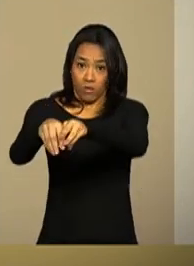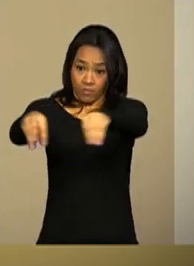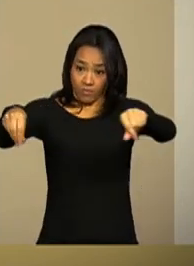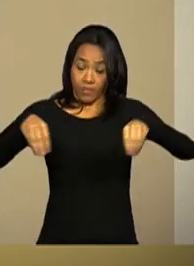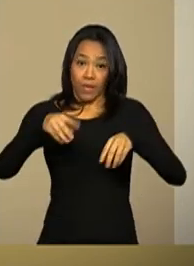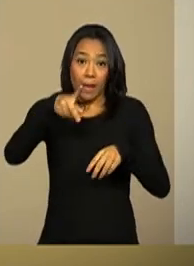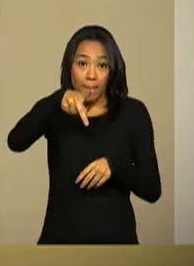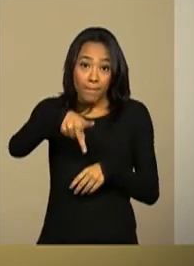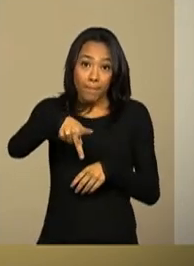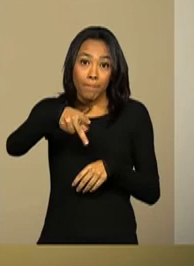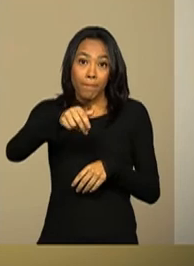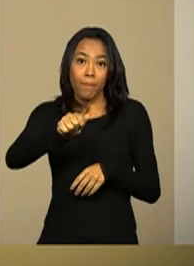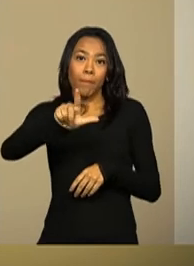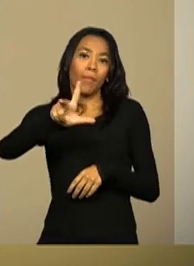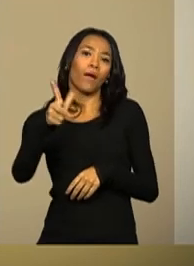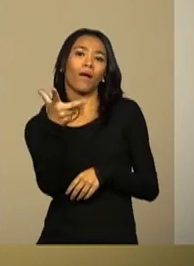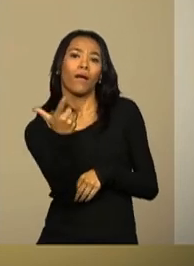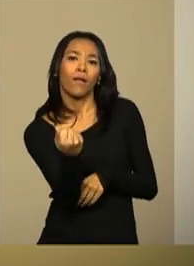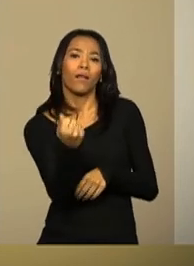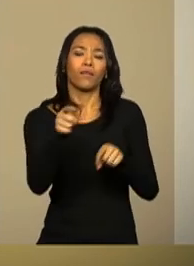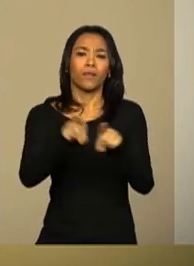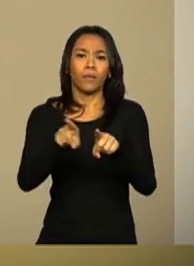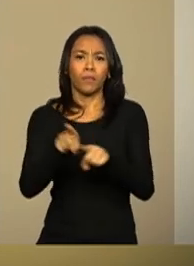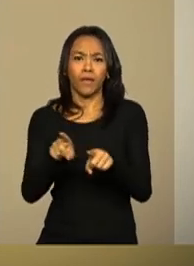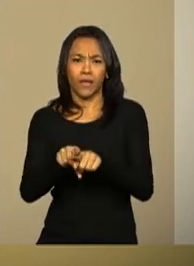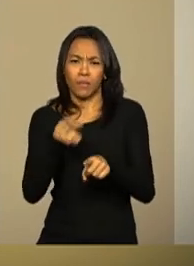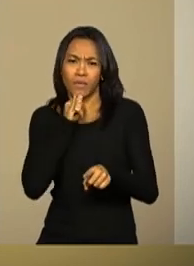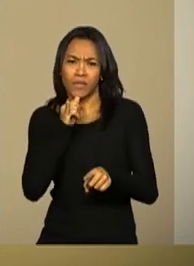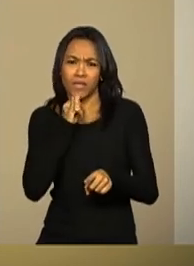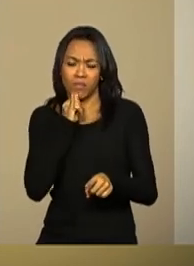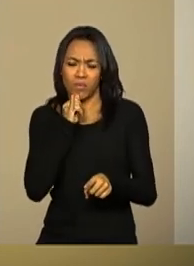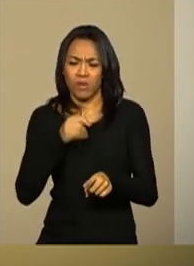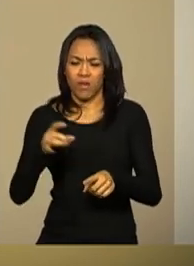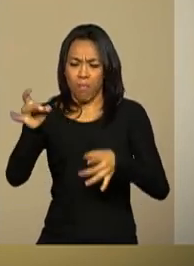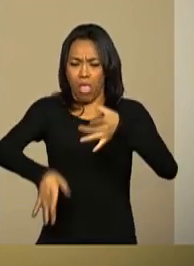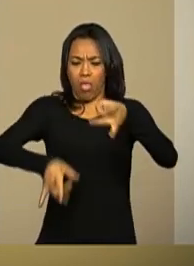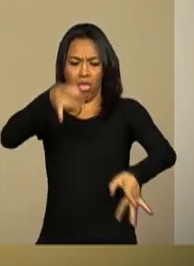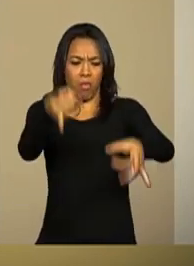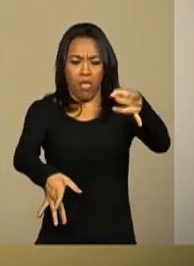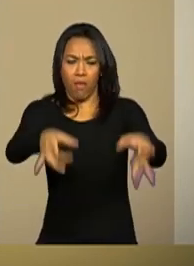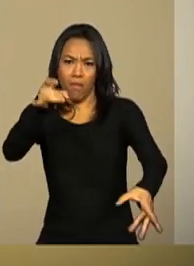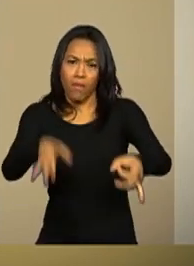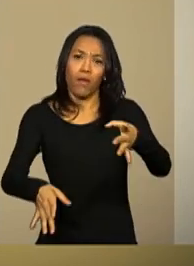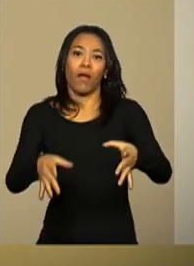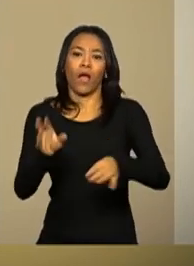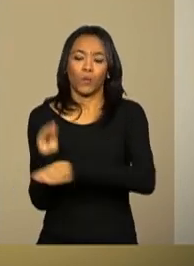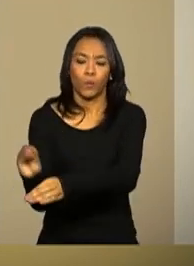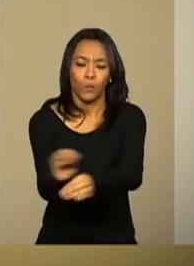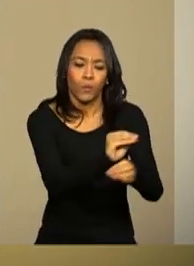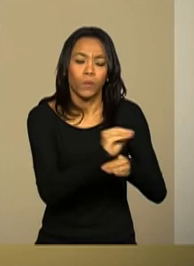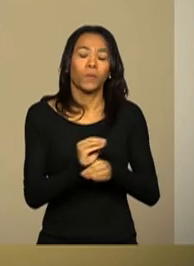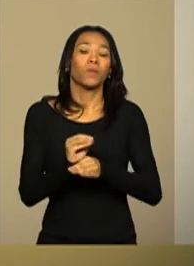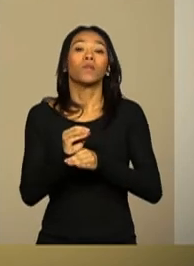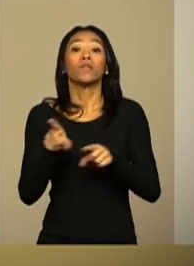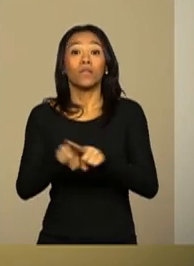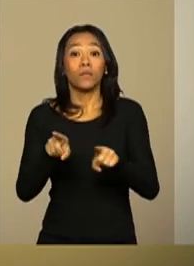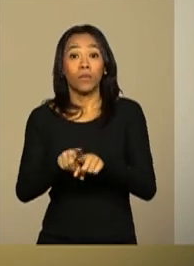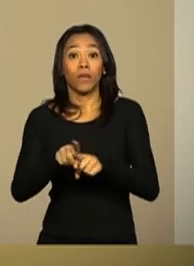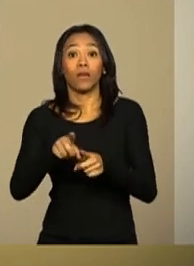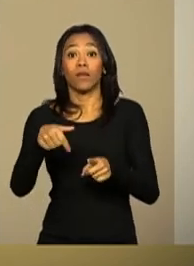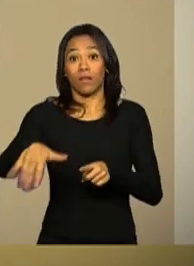na palha por exemplo a recuperação de pastagens degradadas a integração lavoura-pecuária-floresta